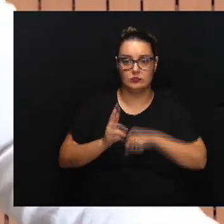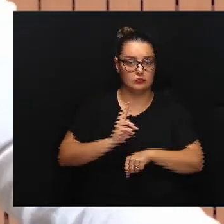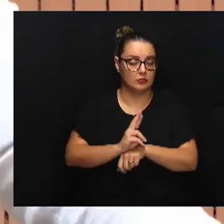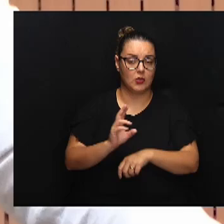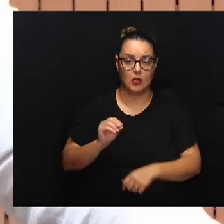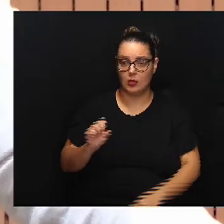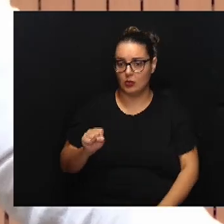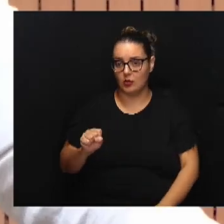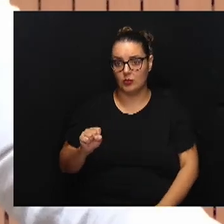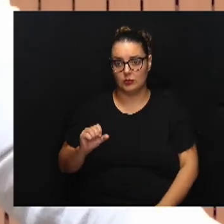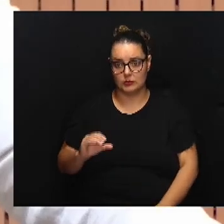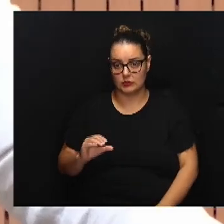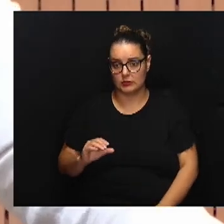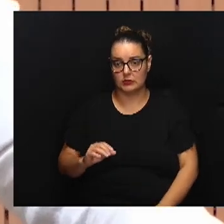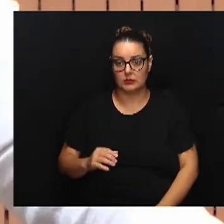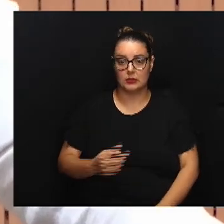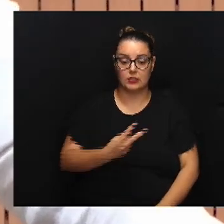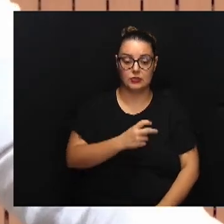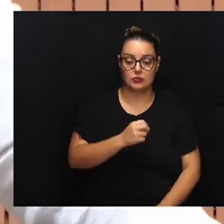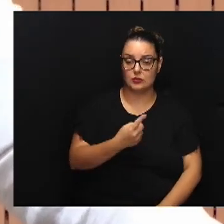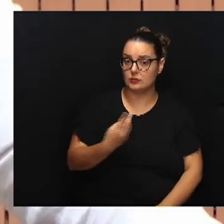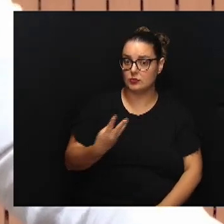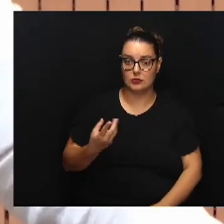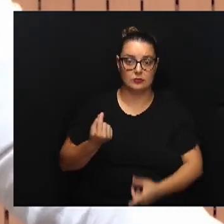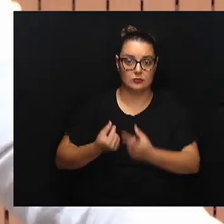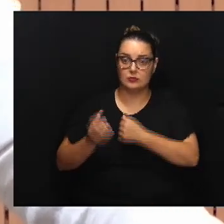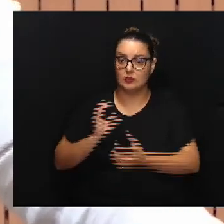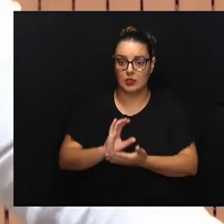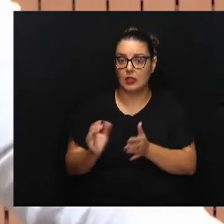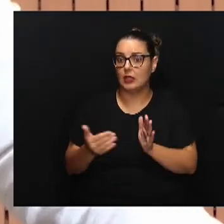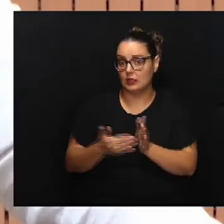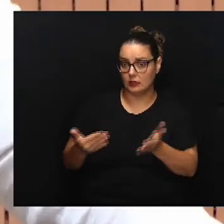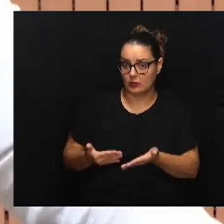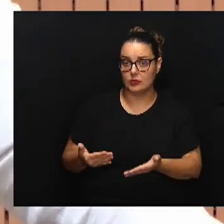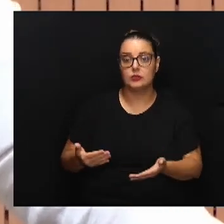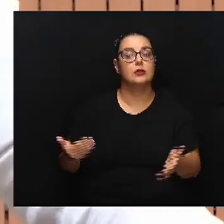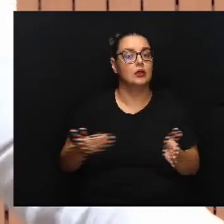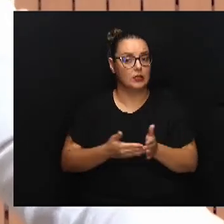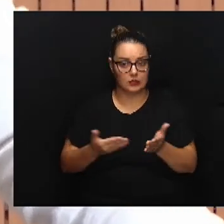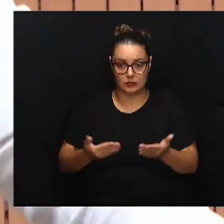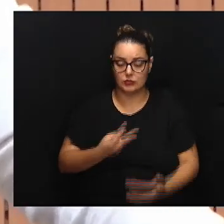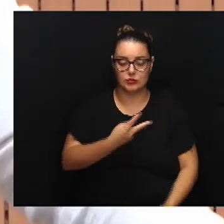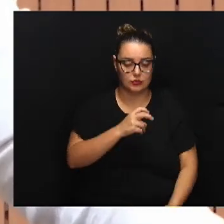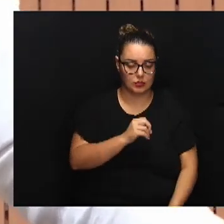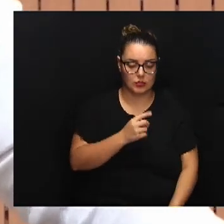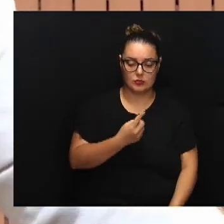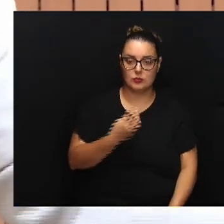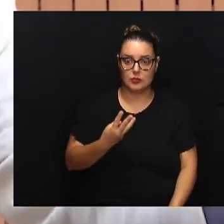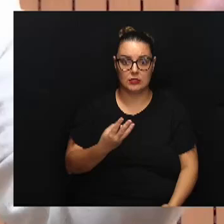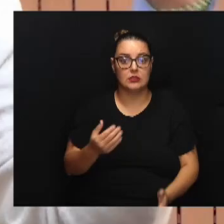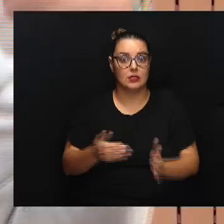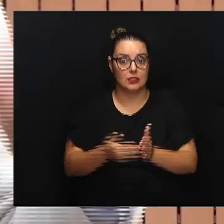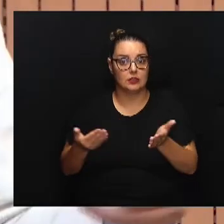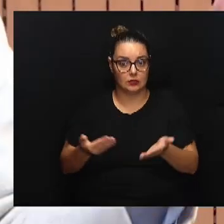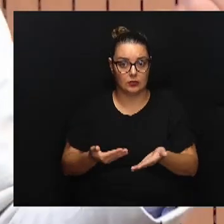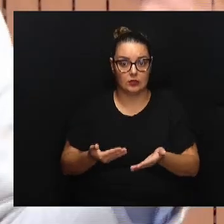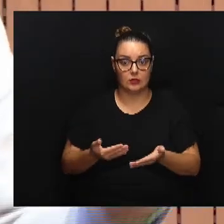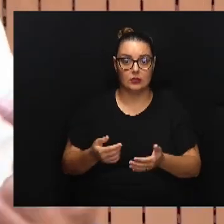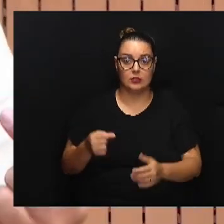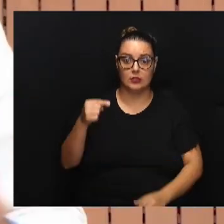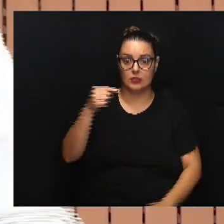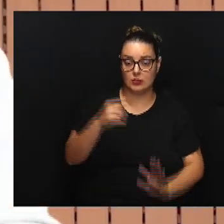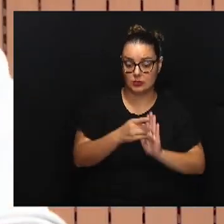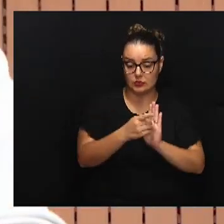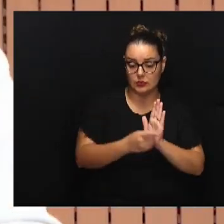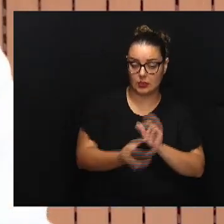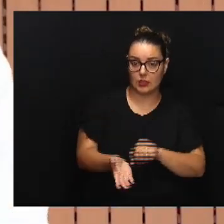desde 2013. Né? Até hoje. Desde 2013 até hoje. Então, isso, no decreto anterior,